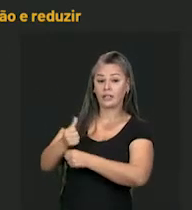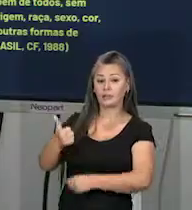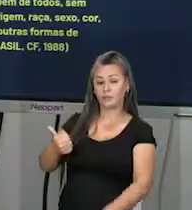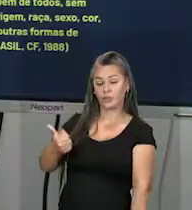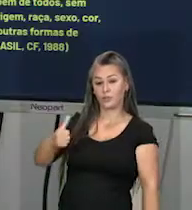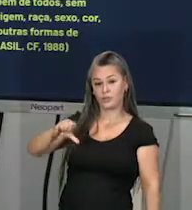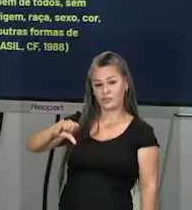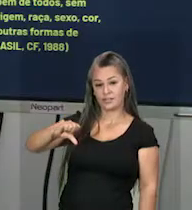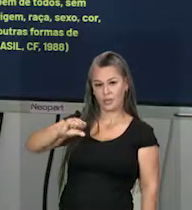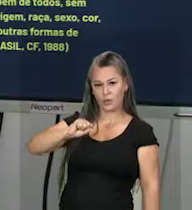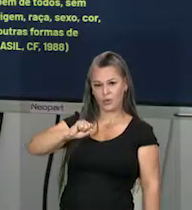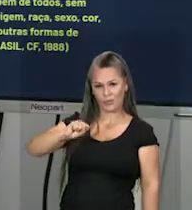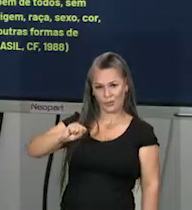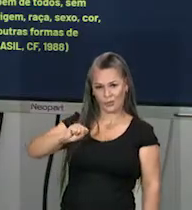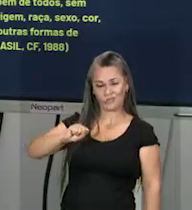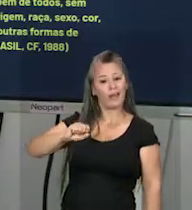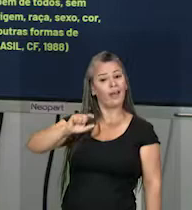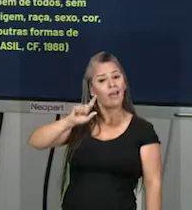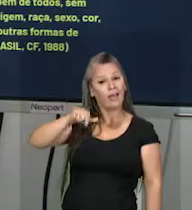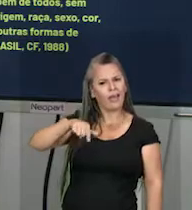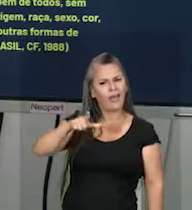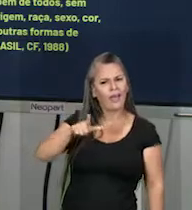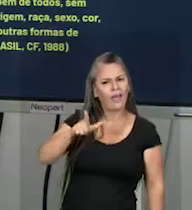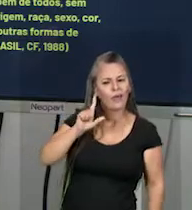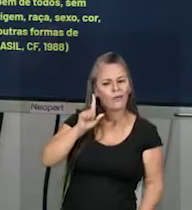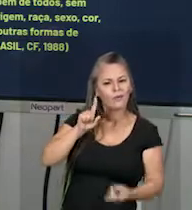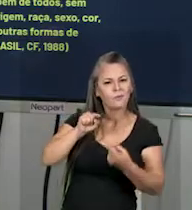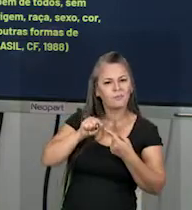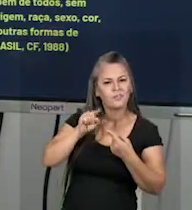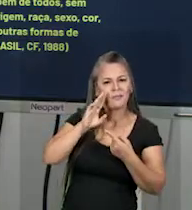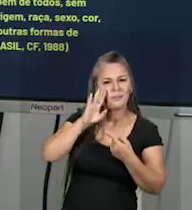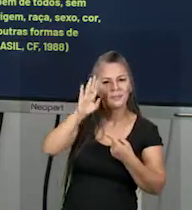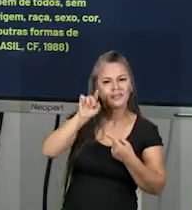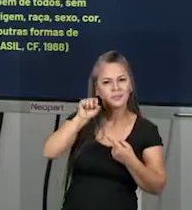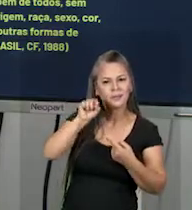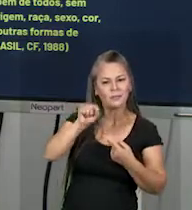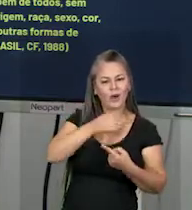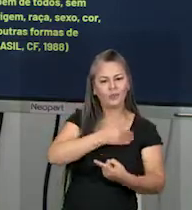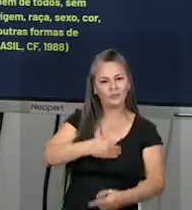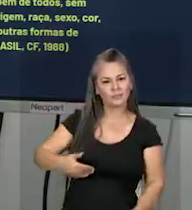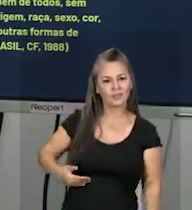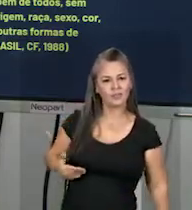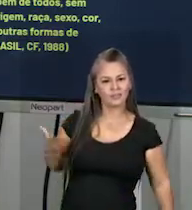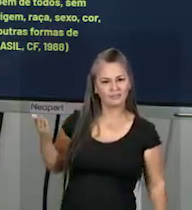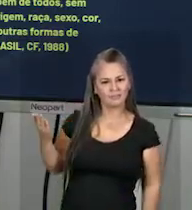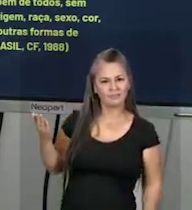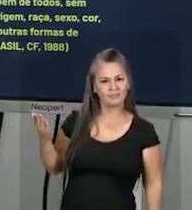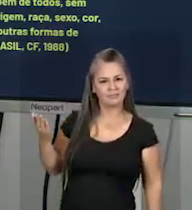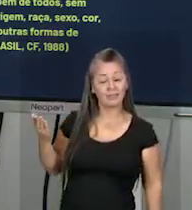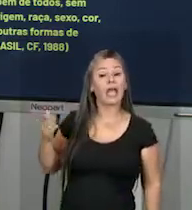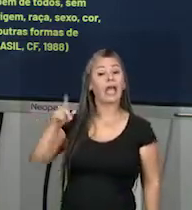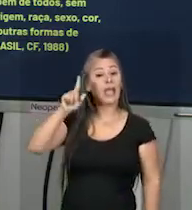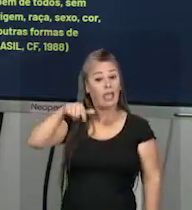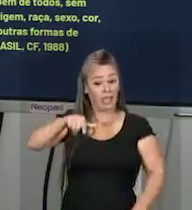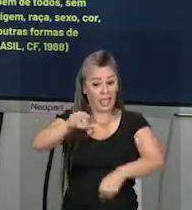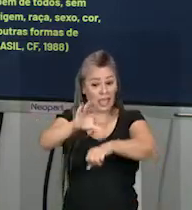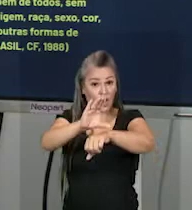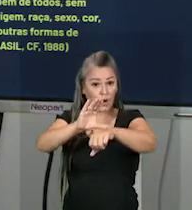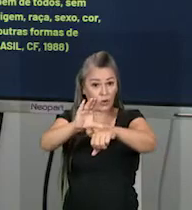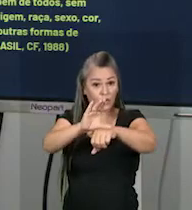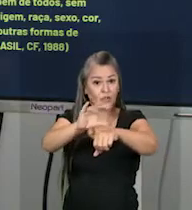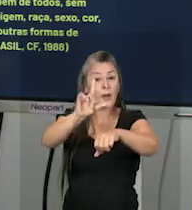seria, então, a função do nosso Estado. Lembrando que uma Constituição é como se fosse um manual de instruções de um Estado.